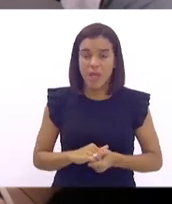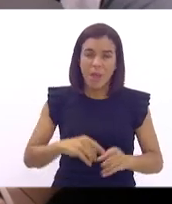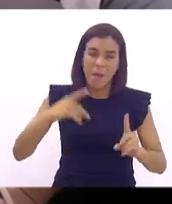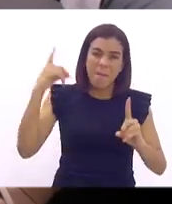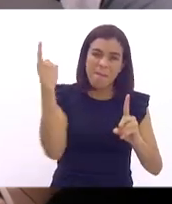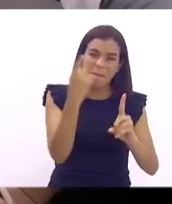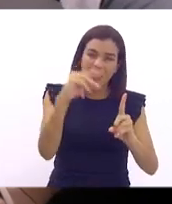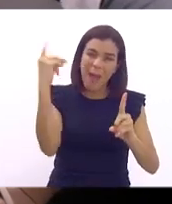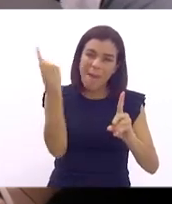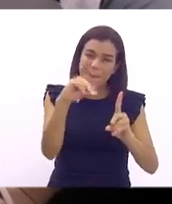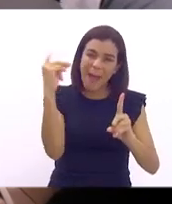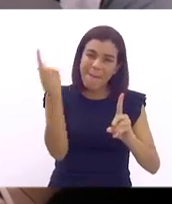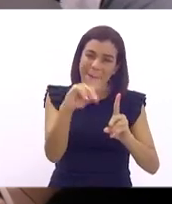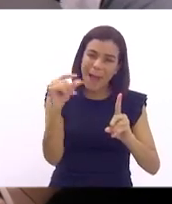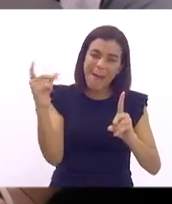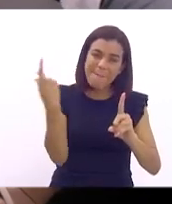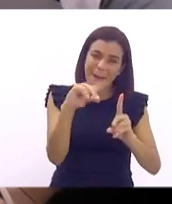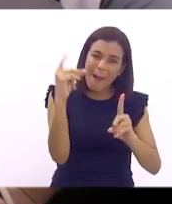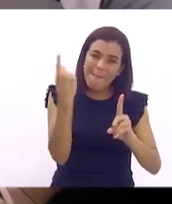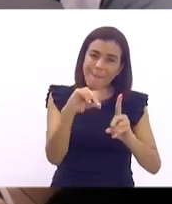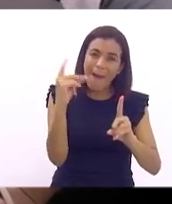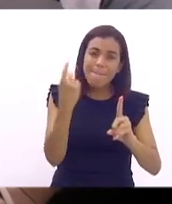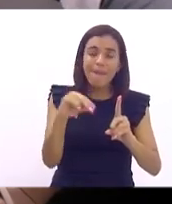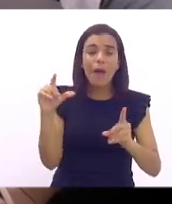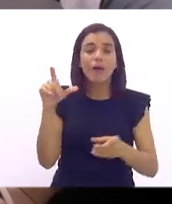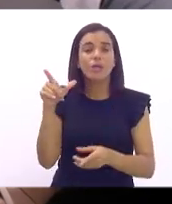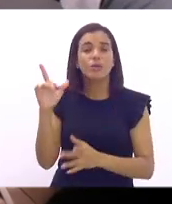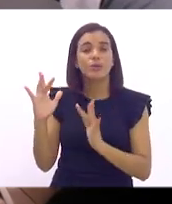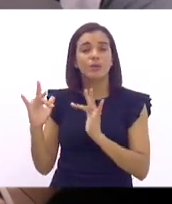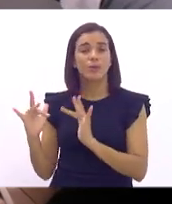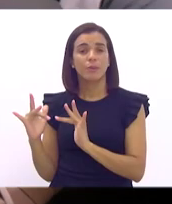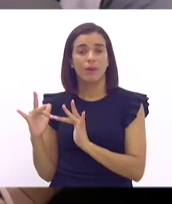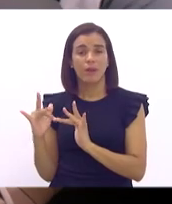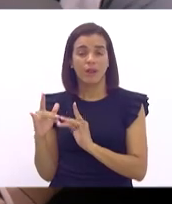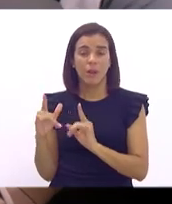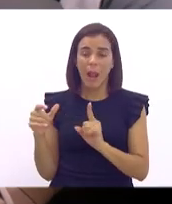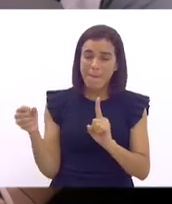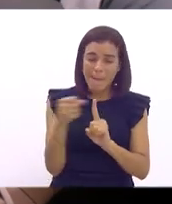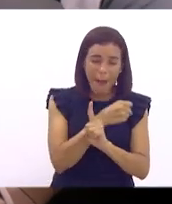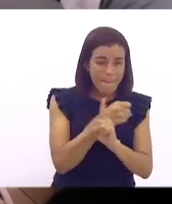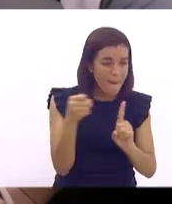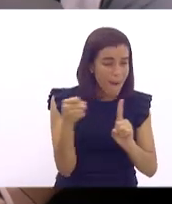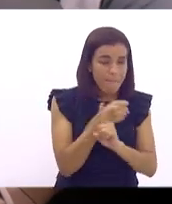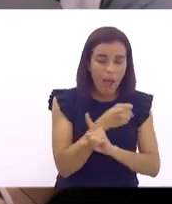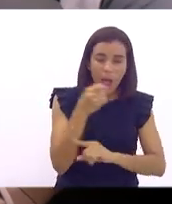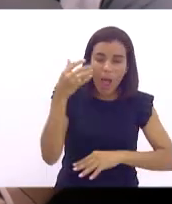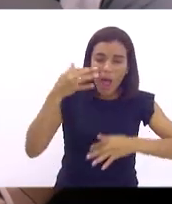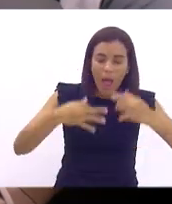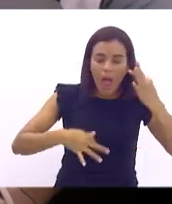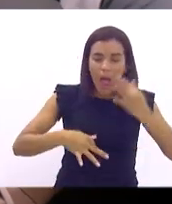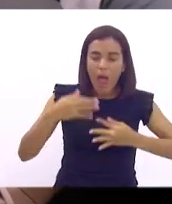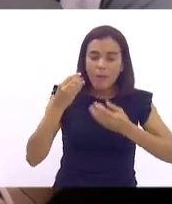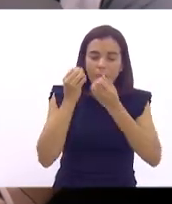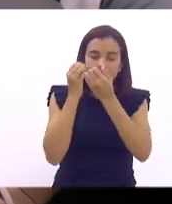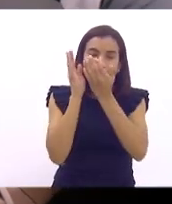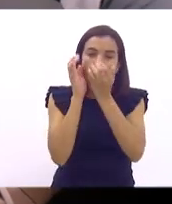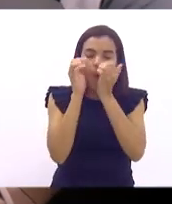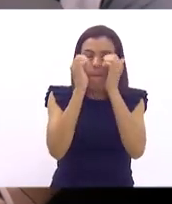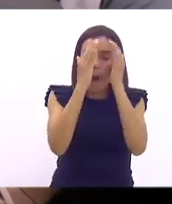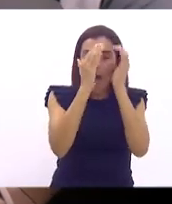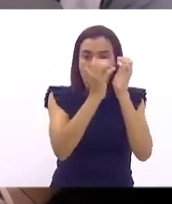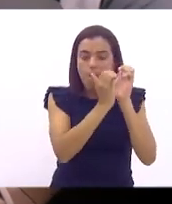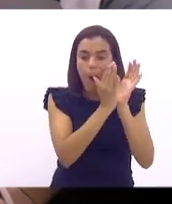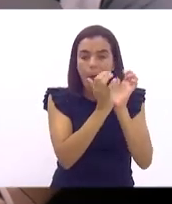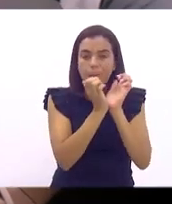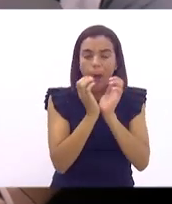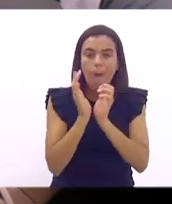surra horrorosa do companheiro e ficou muito machucada. Né? Gente, foram